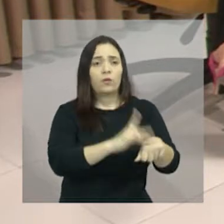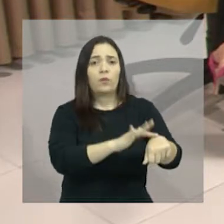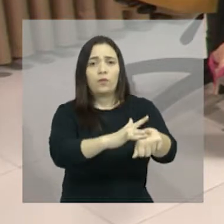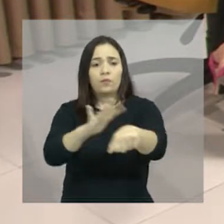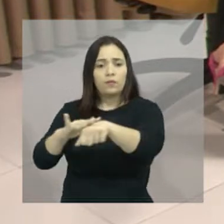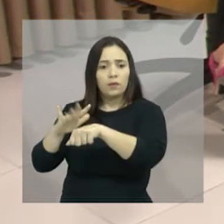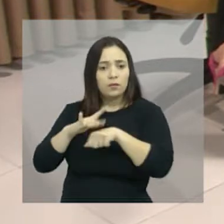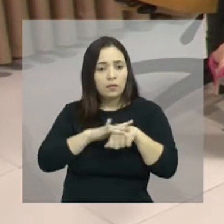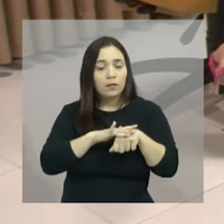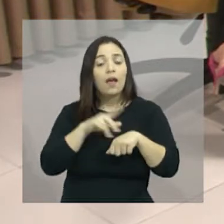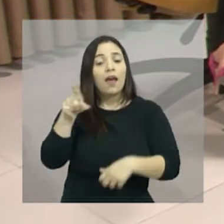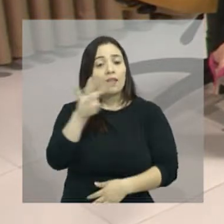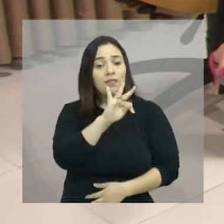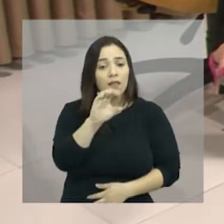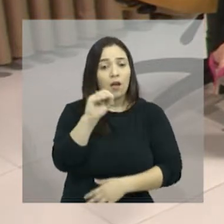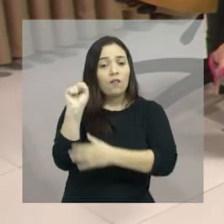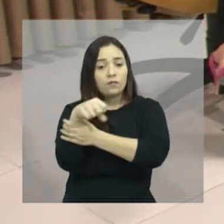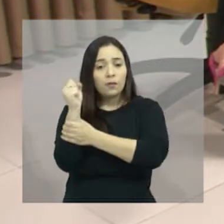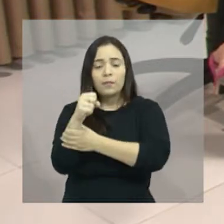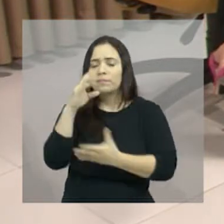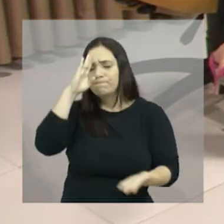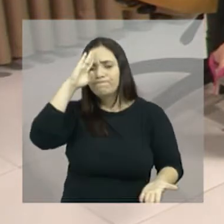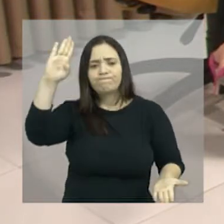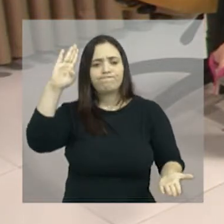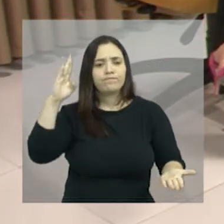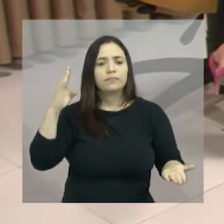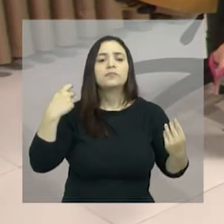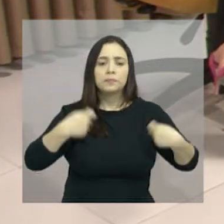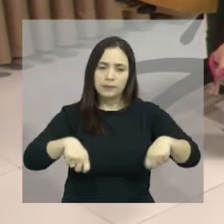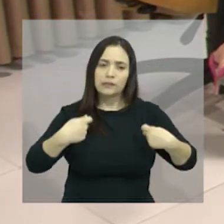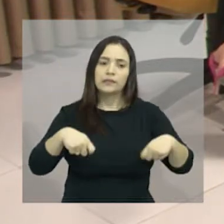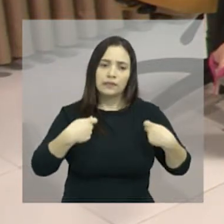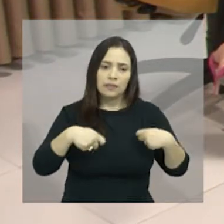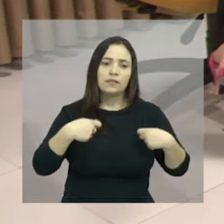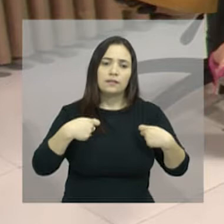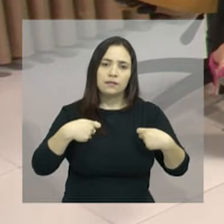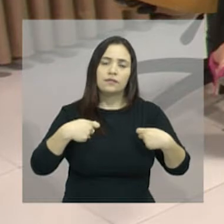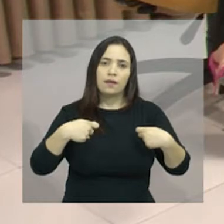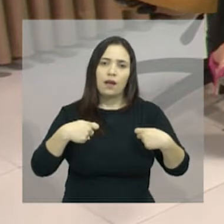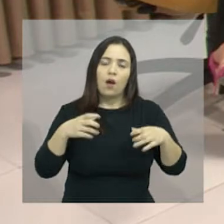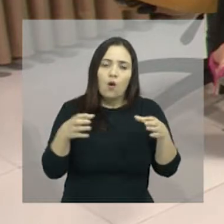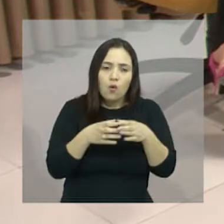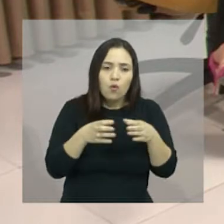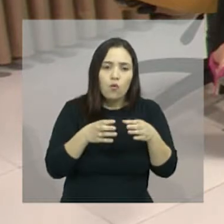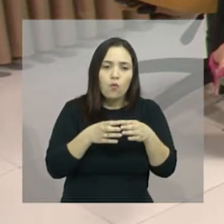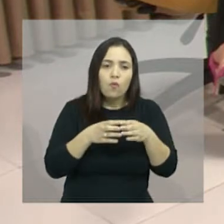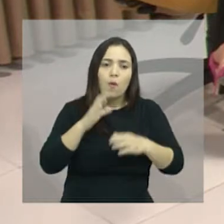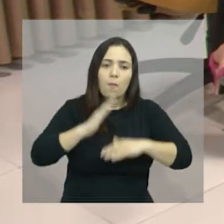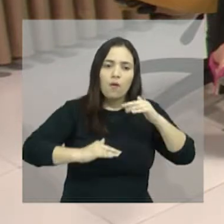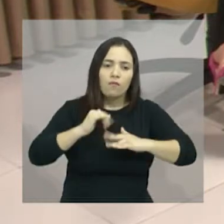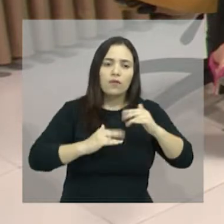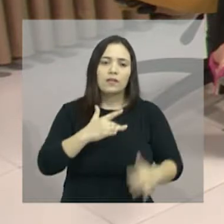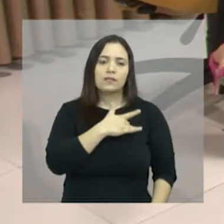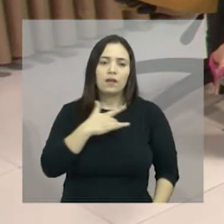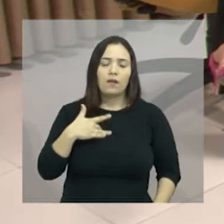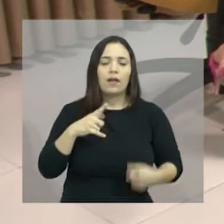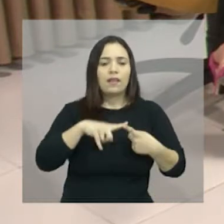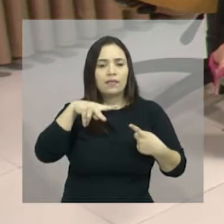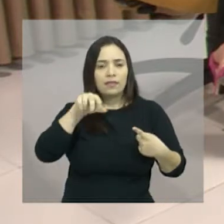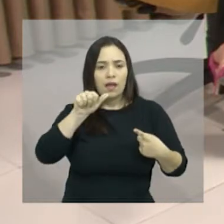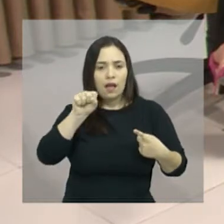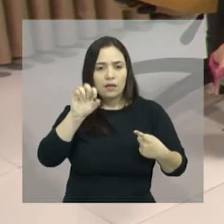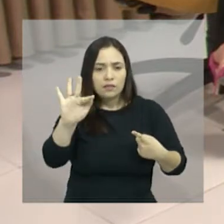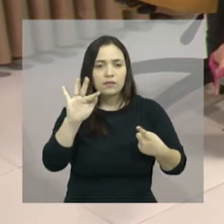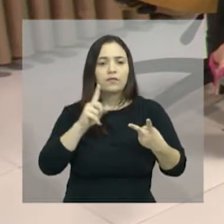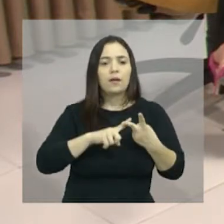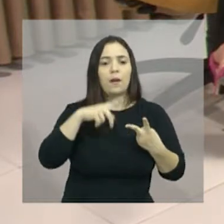ocupacional são fundamentais. Tem que estar no protagonismo dessa equipe, tem que estar do NASF e também do